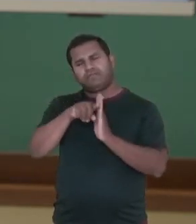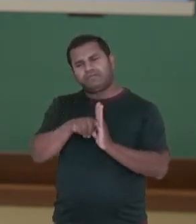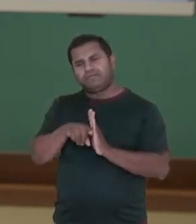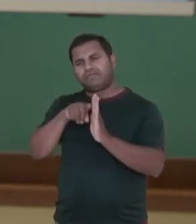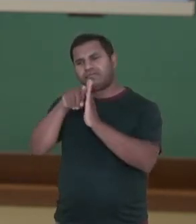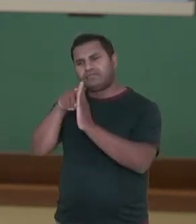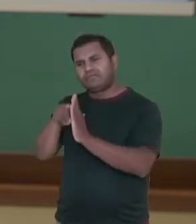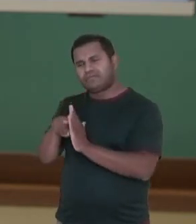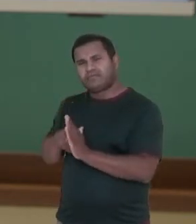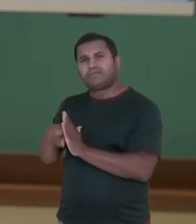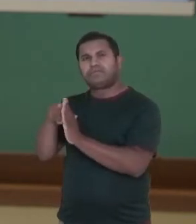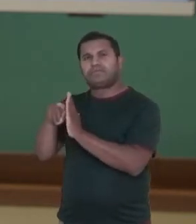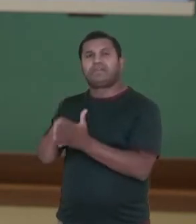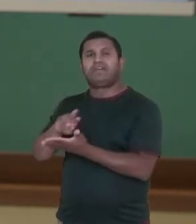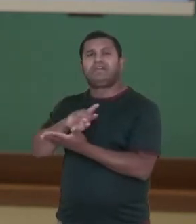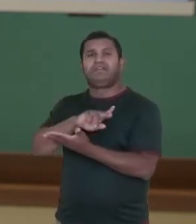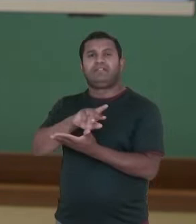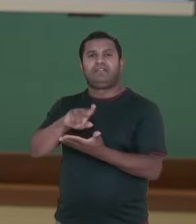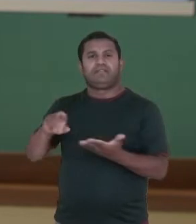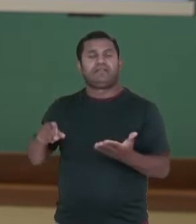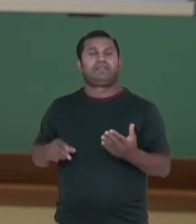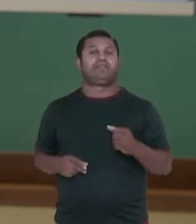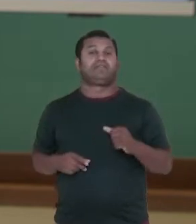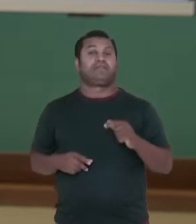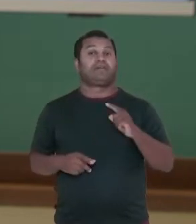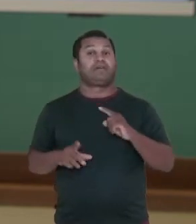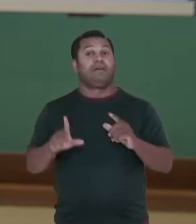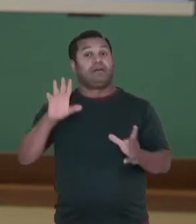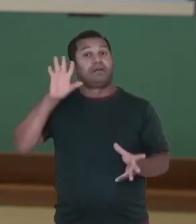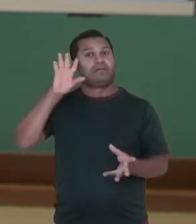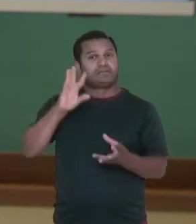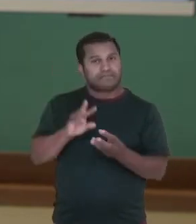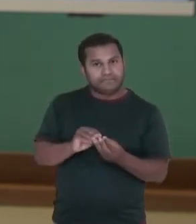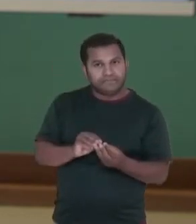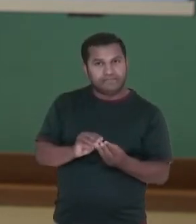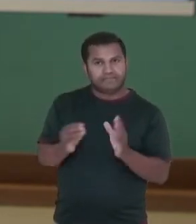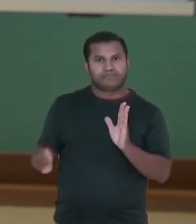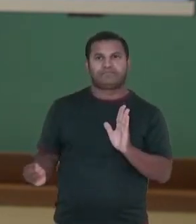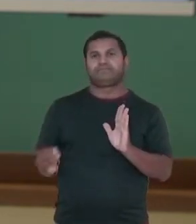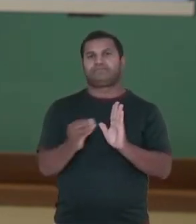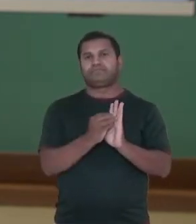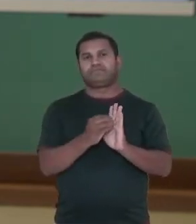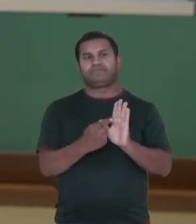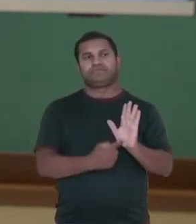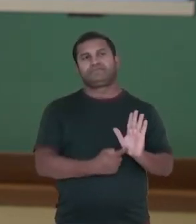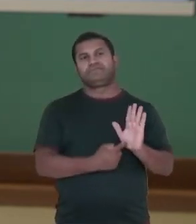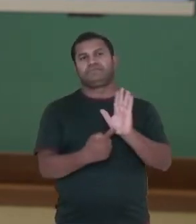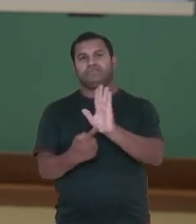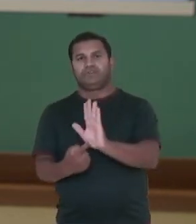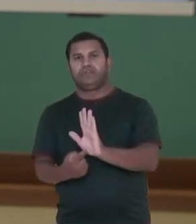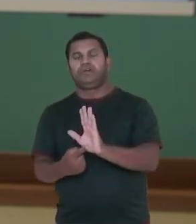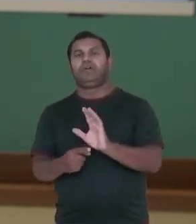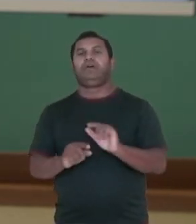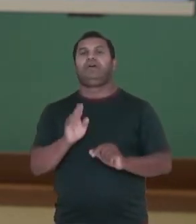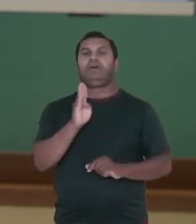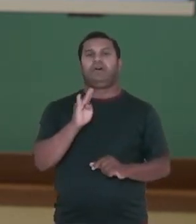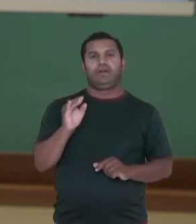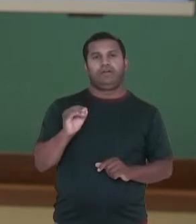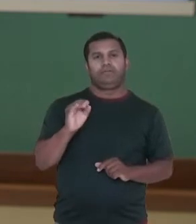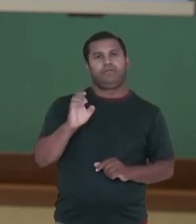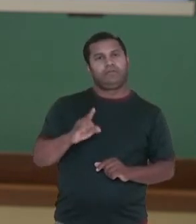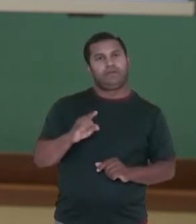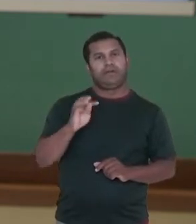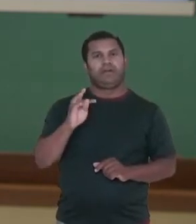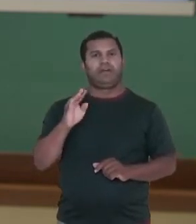eles vão registrar, né, os princípios da bioética. Então, existem alguns dilemas científicos que